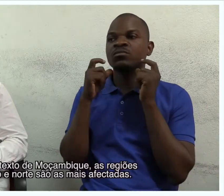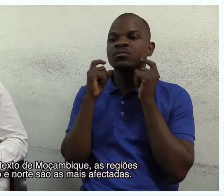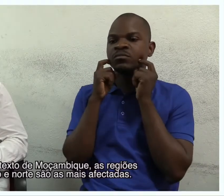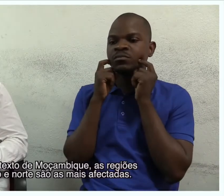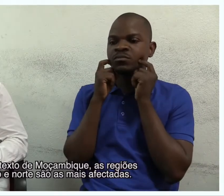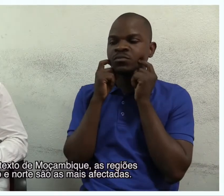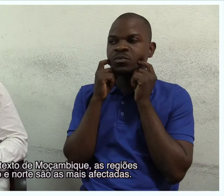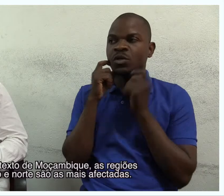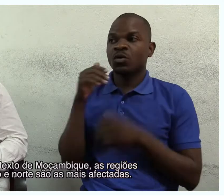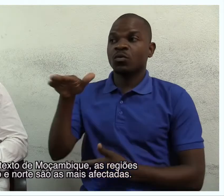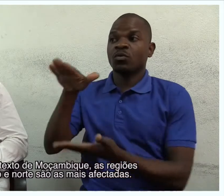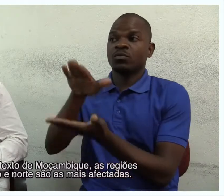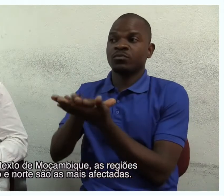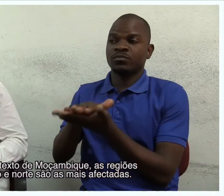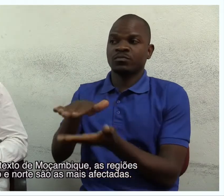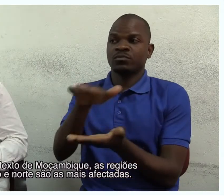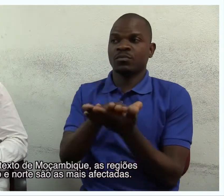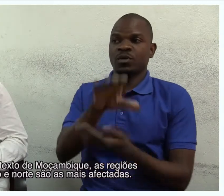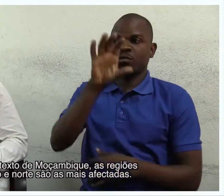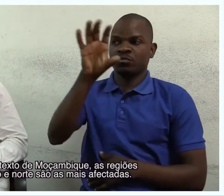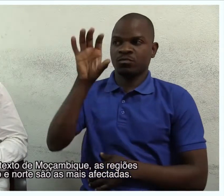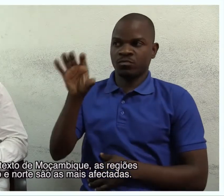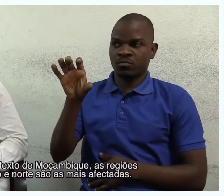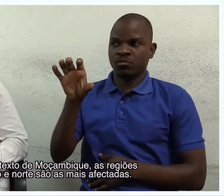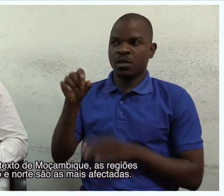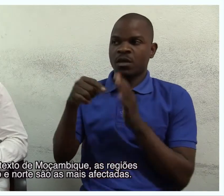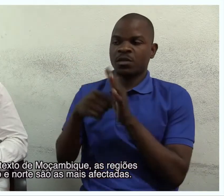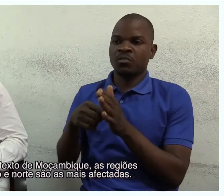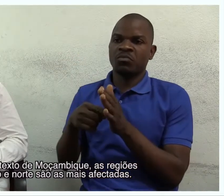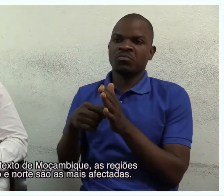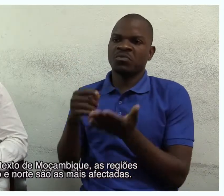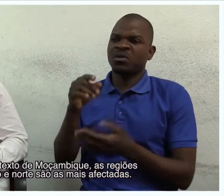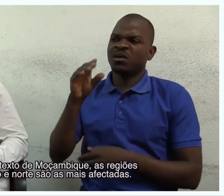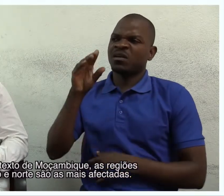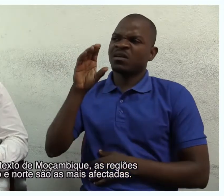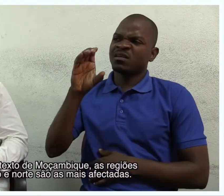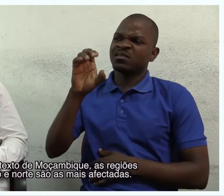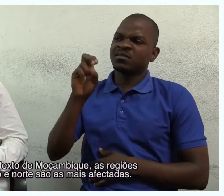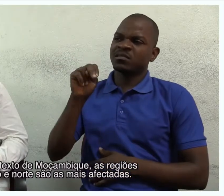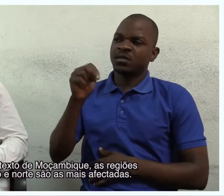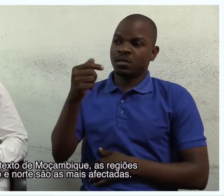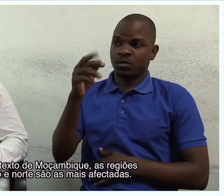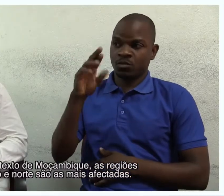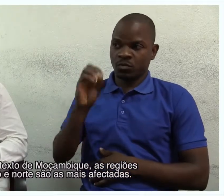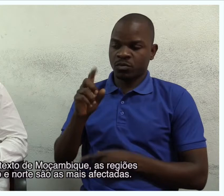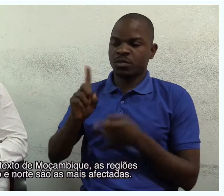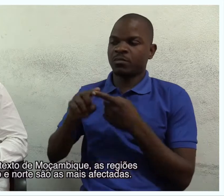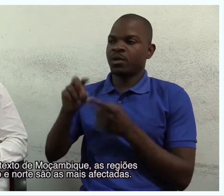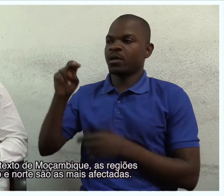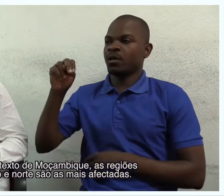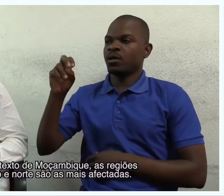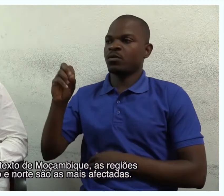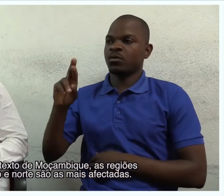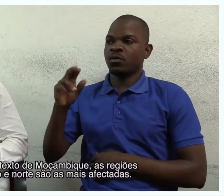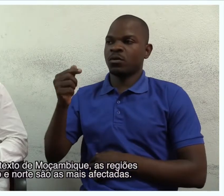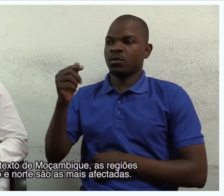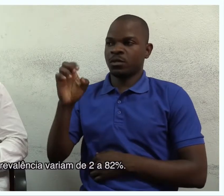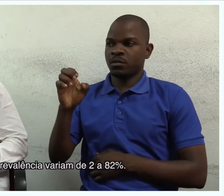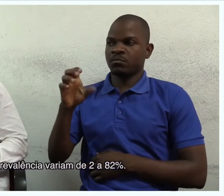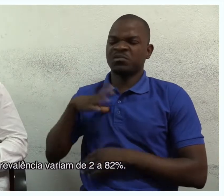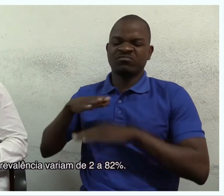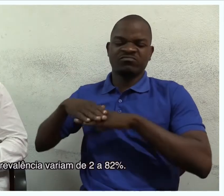as regiões centro e norte de Moçambique são as mais afetadas.